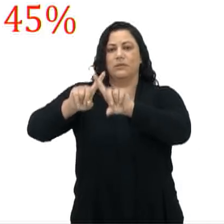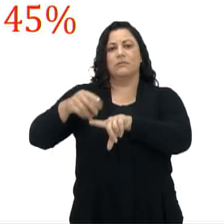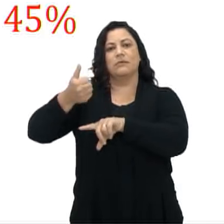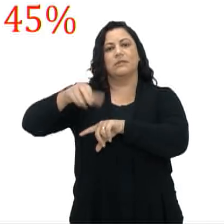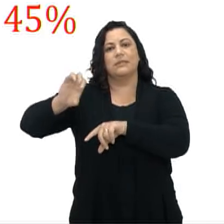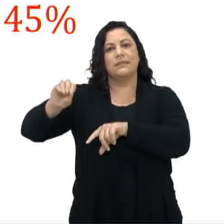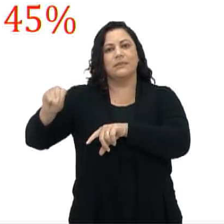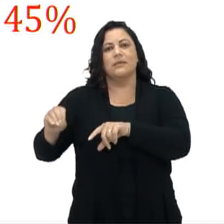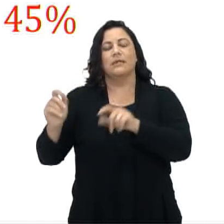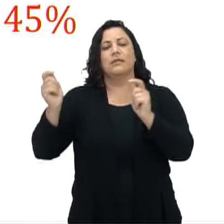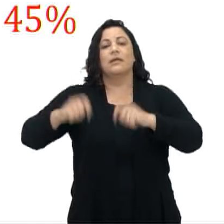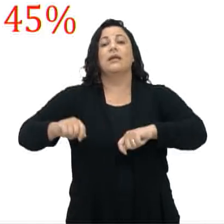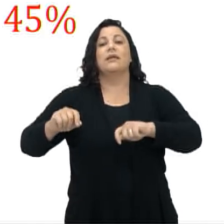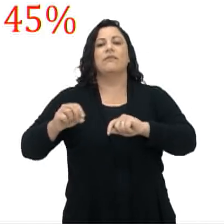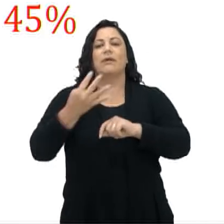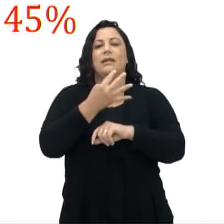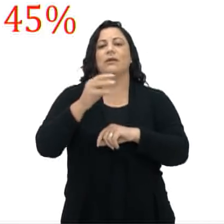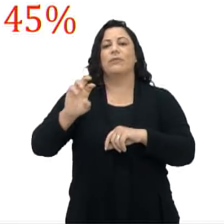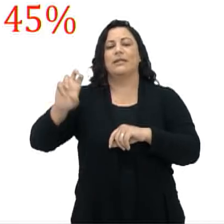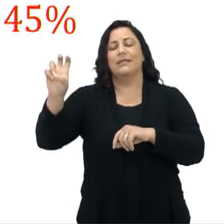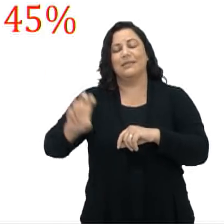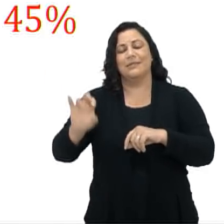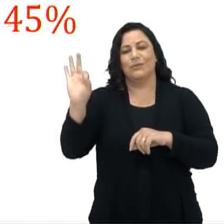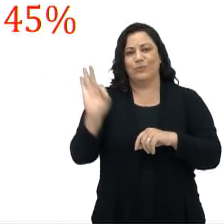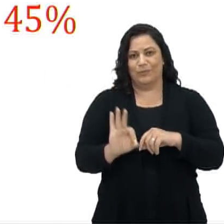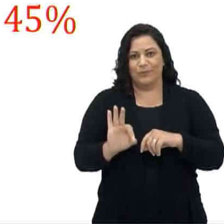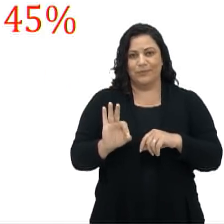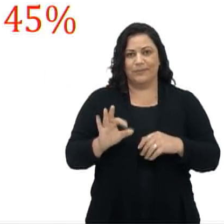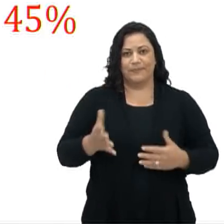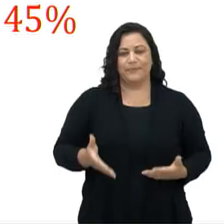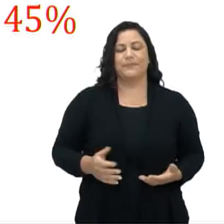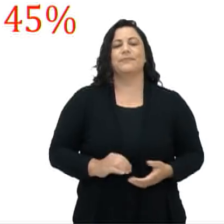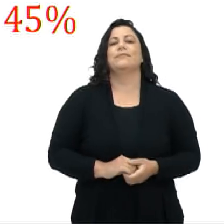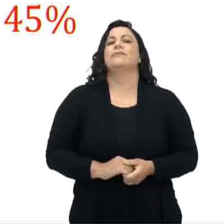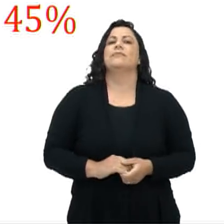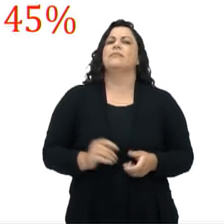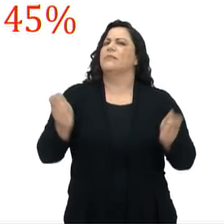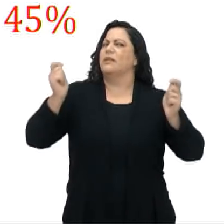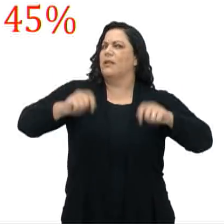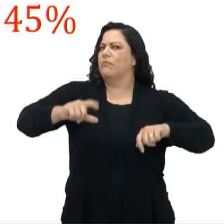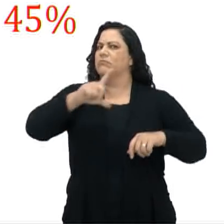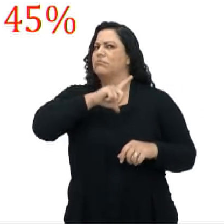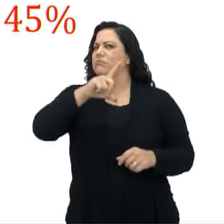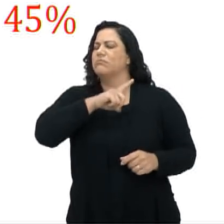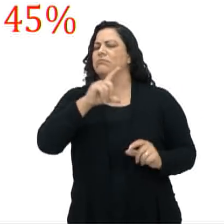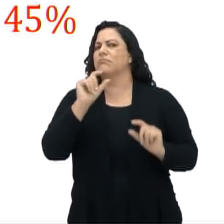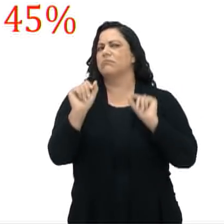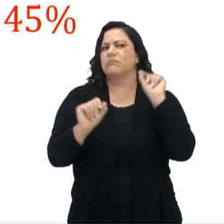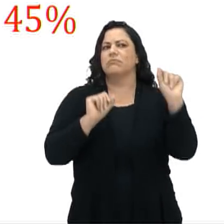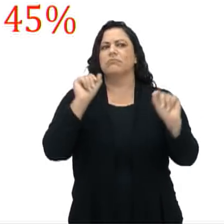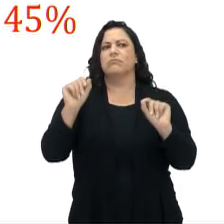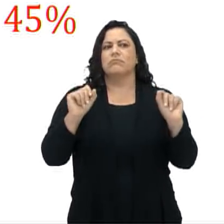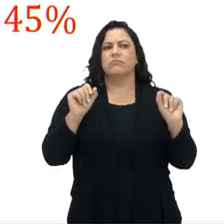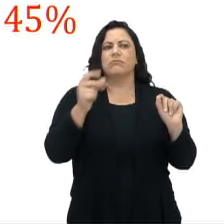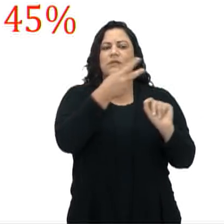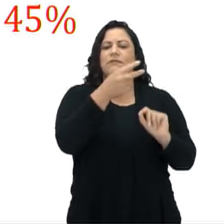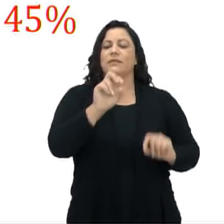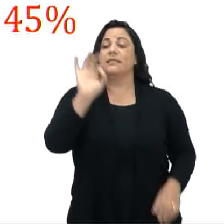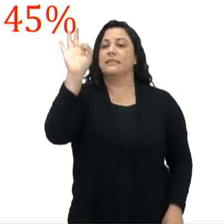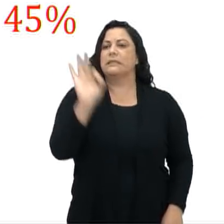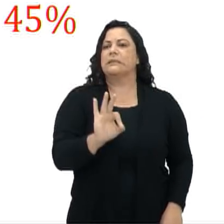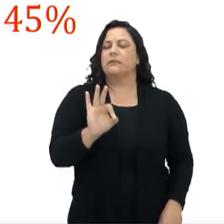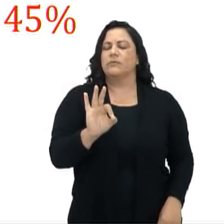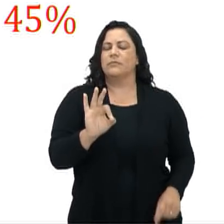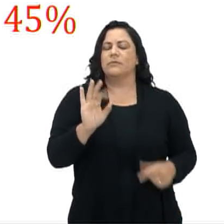que equivale a 45%, ok? Então, temos o seguinte, 25% da minha amostra,